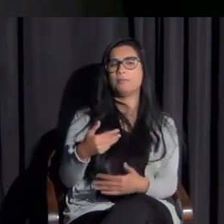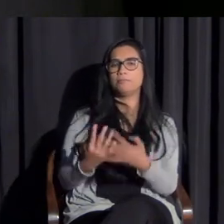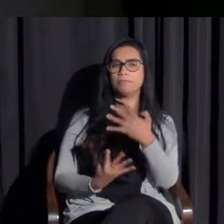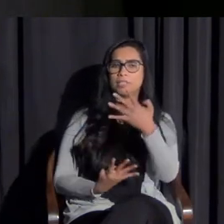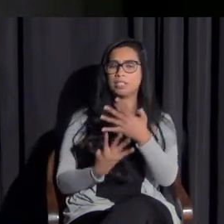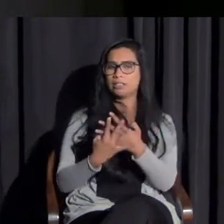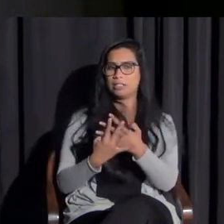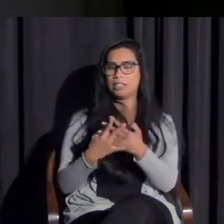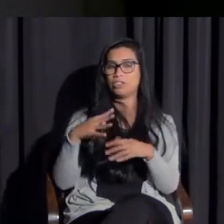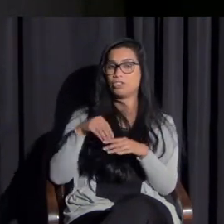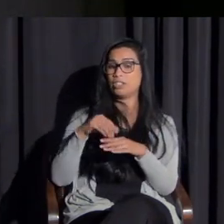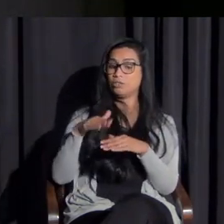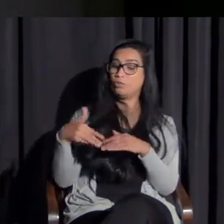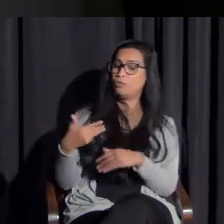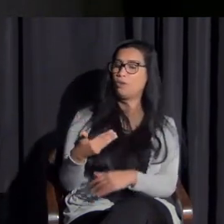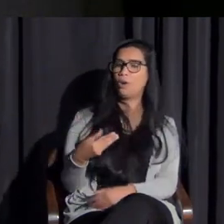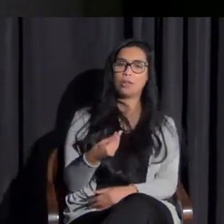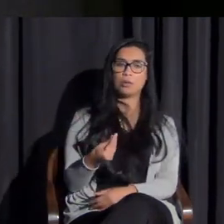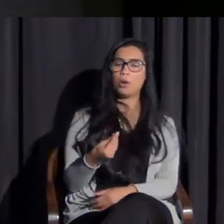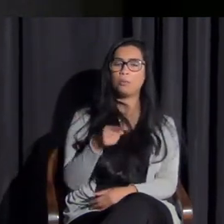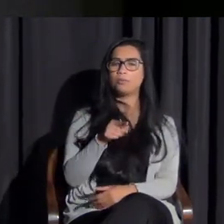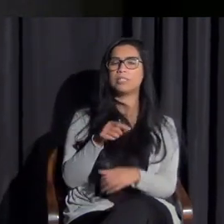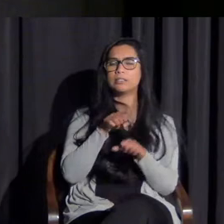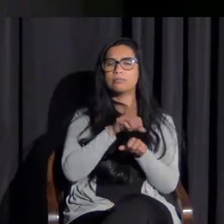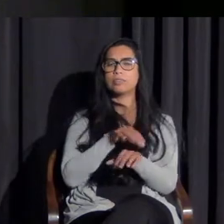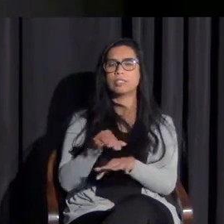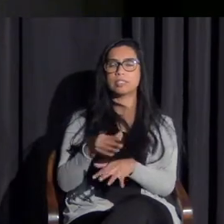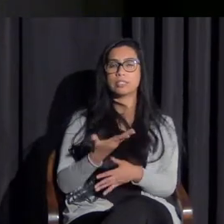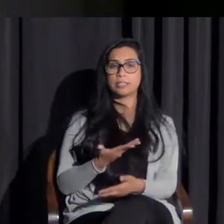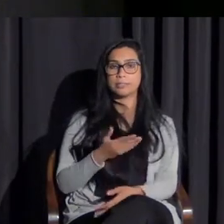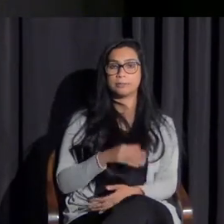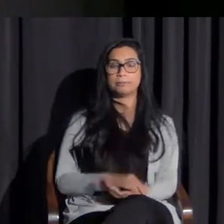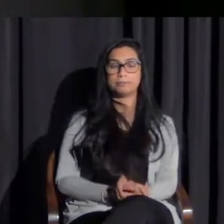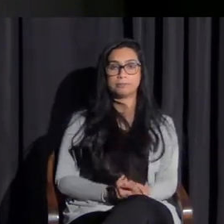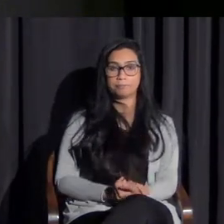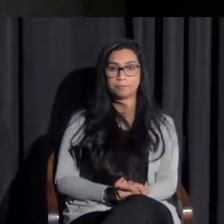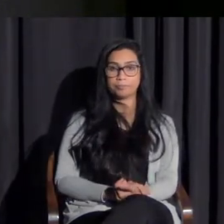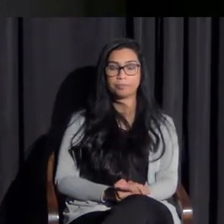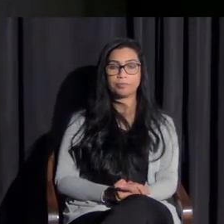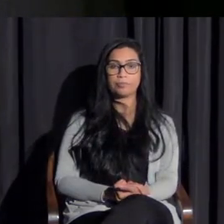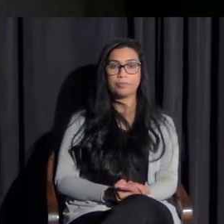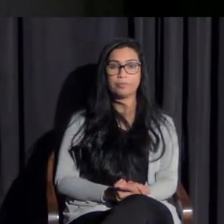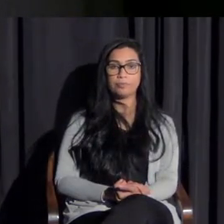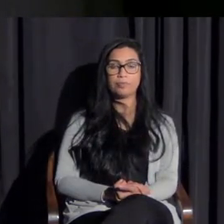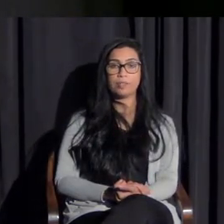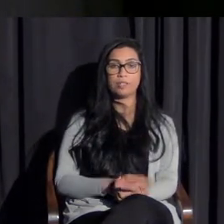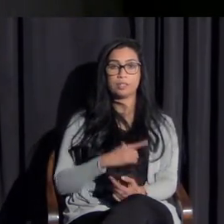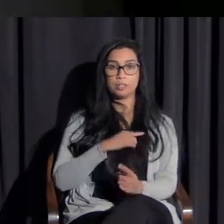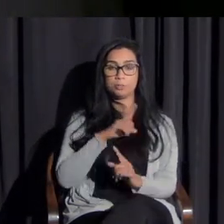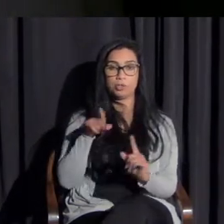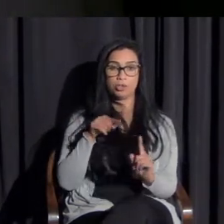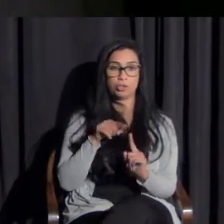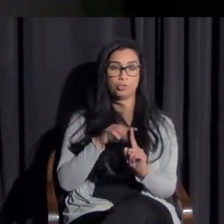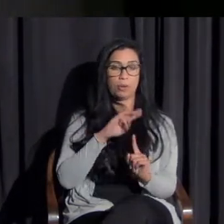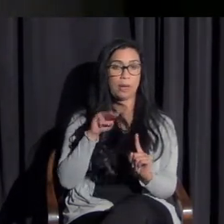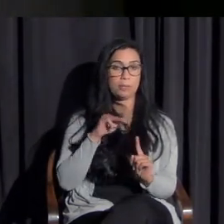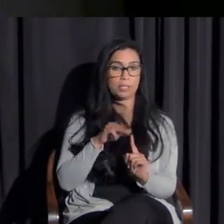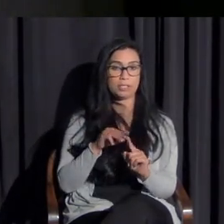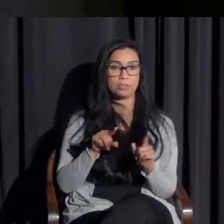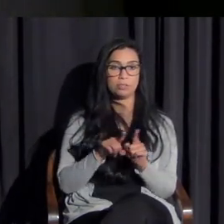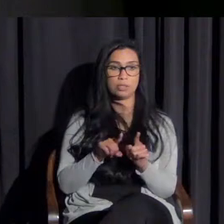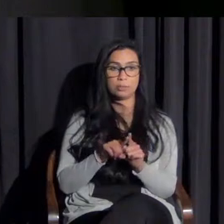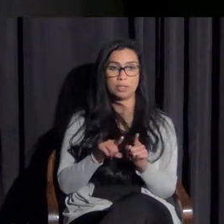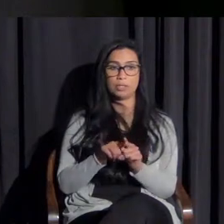também. Clérison, na sua fala também, ele traz algo que também para a gente é um compromisso, quase uma missão, que é esse princípio do acesso e